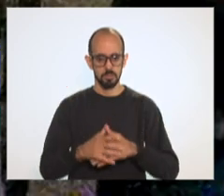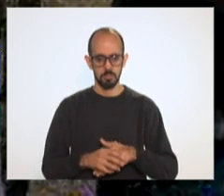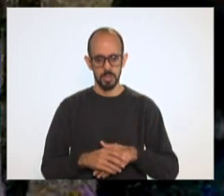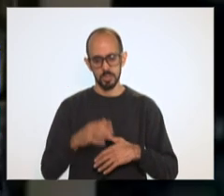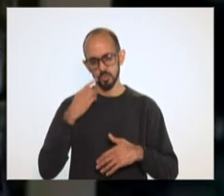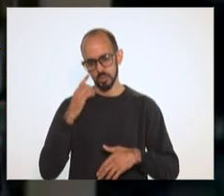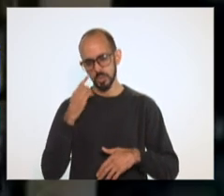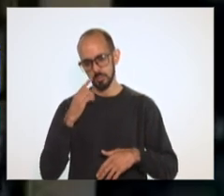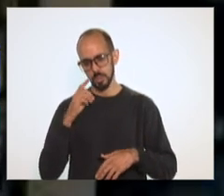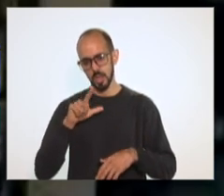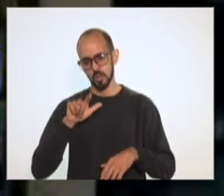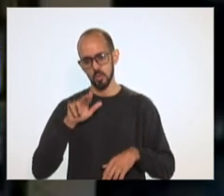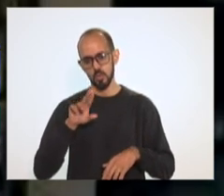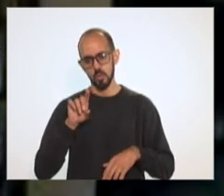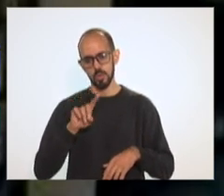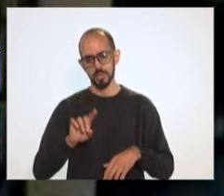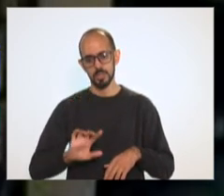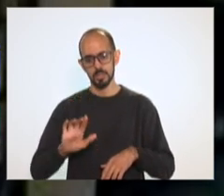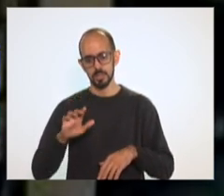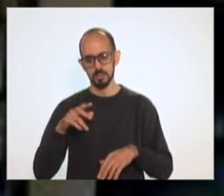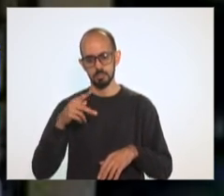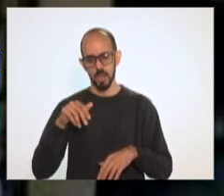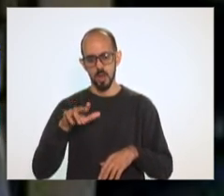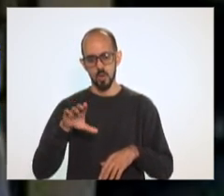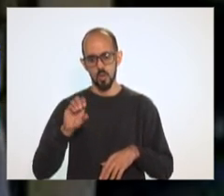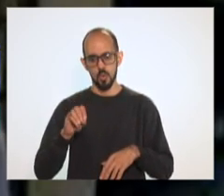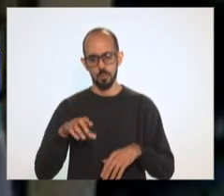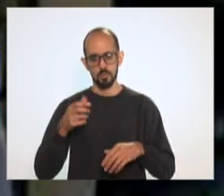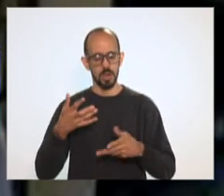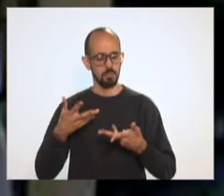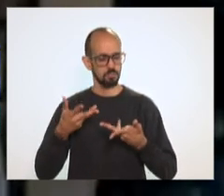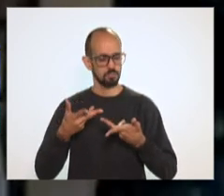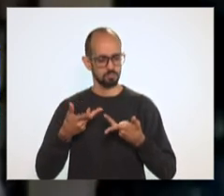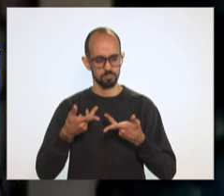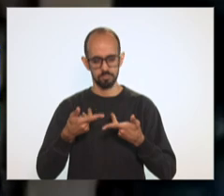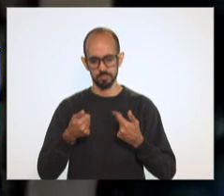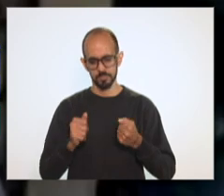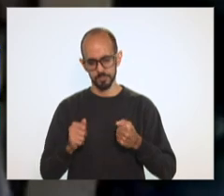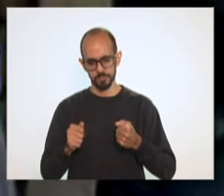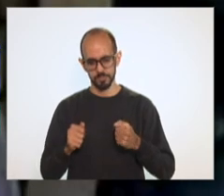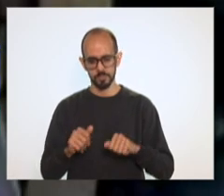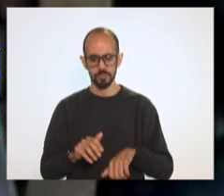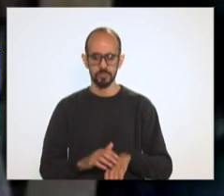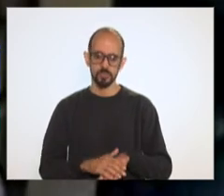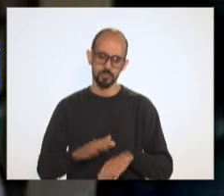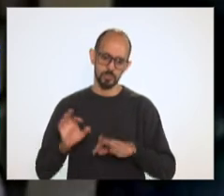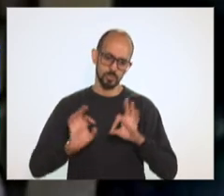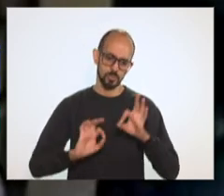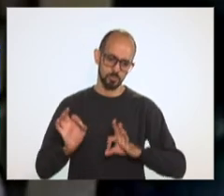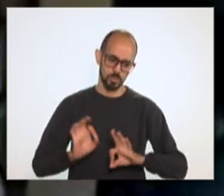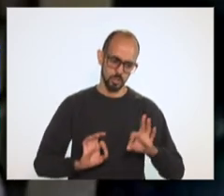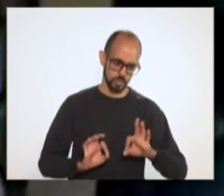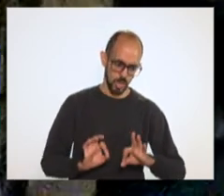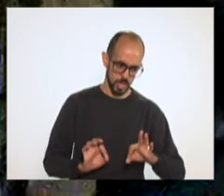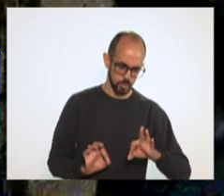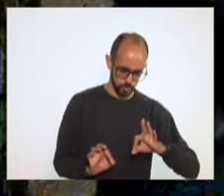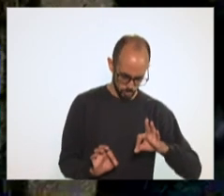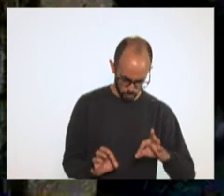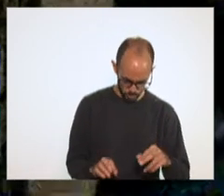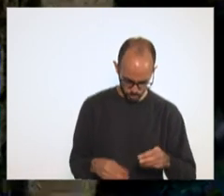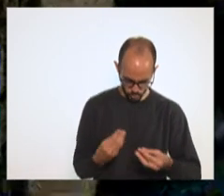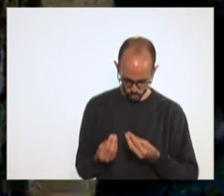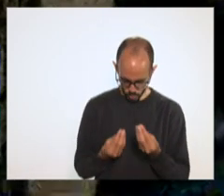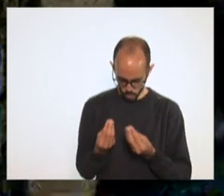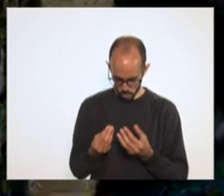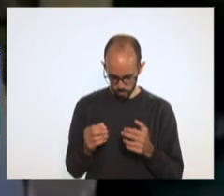deputado Luiz Paulo pela excelência desse projeto a forma como ele